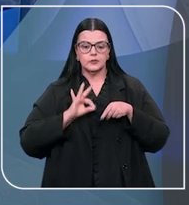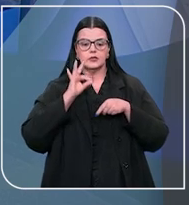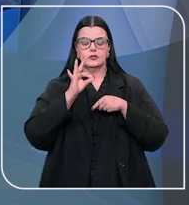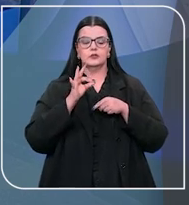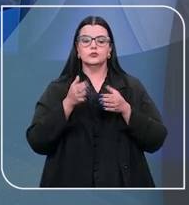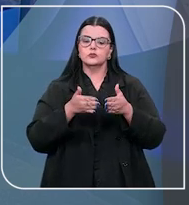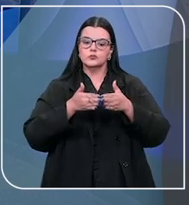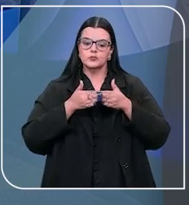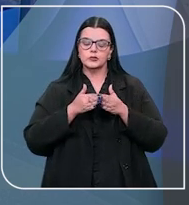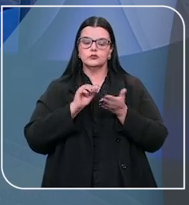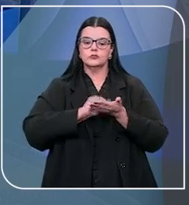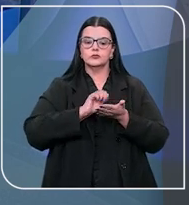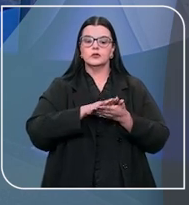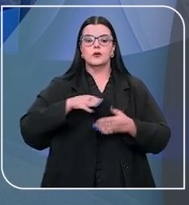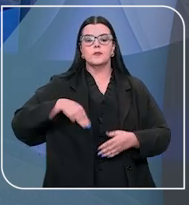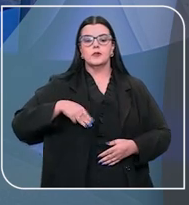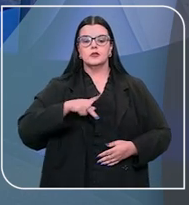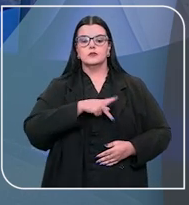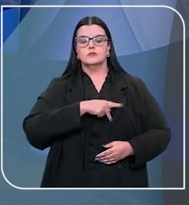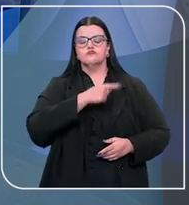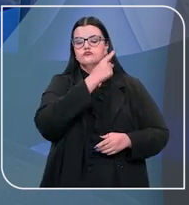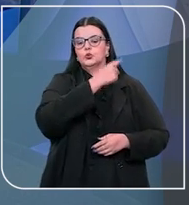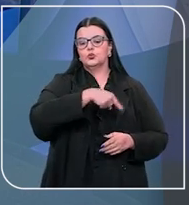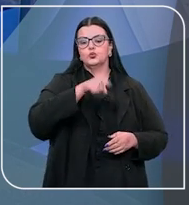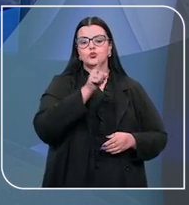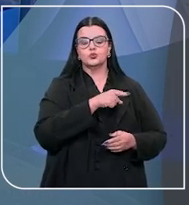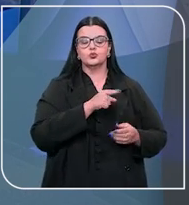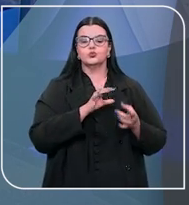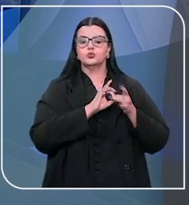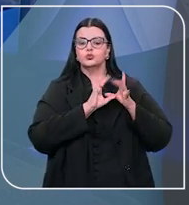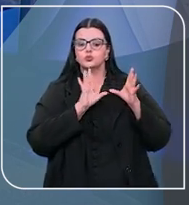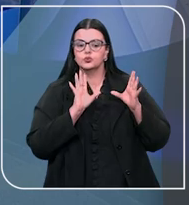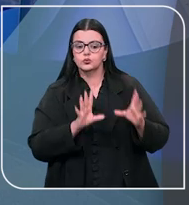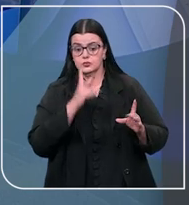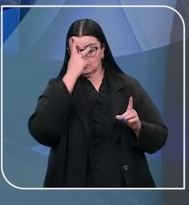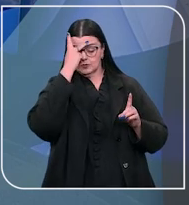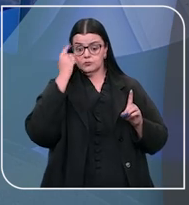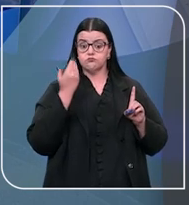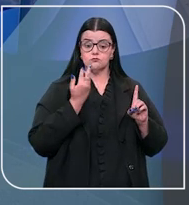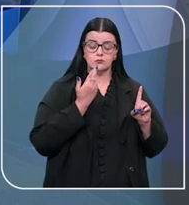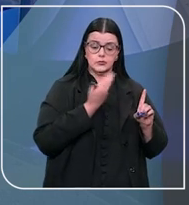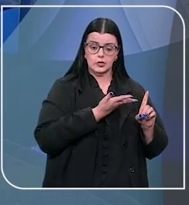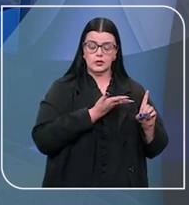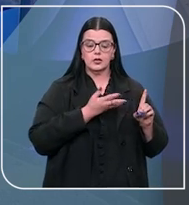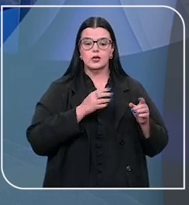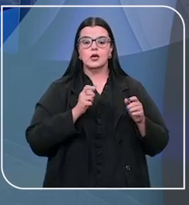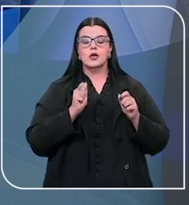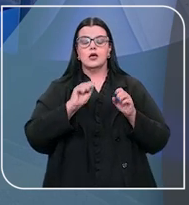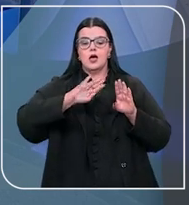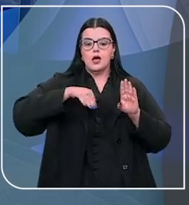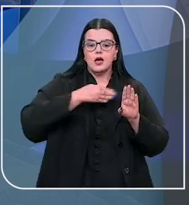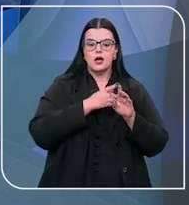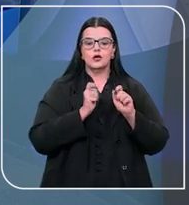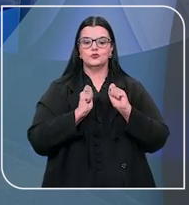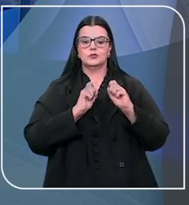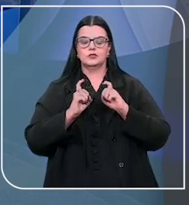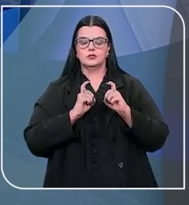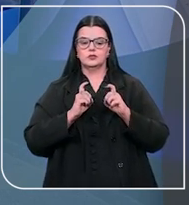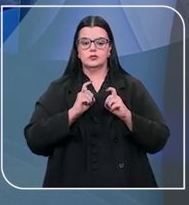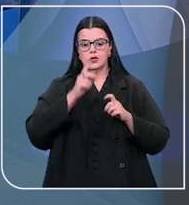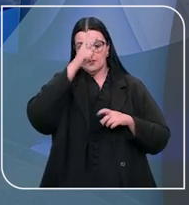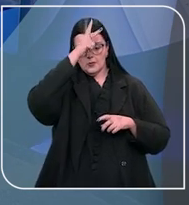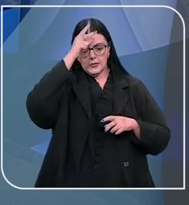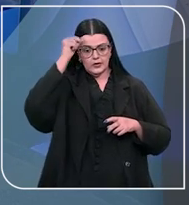o pedido do Ministério Público e suspendeu o liminar que autorizava um condenado por improbidade administrativa a